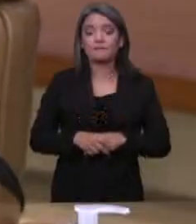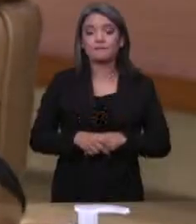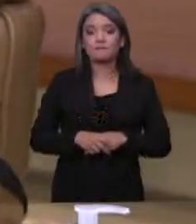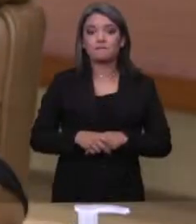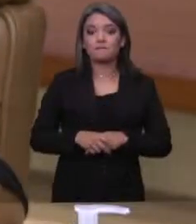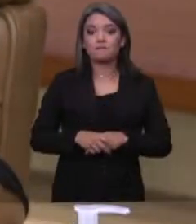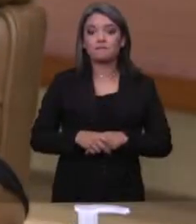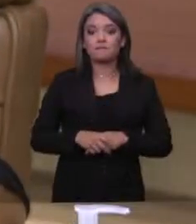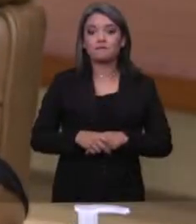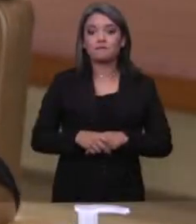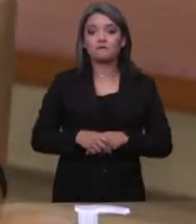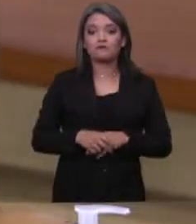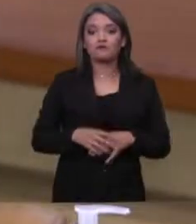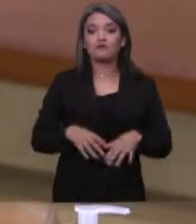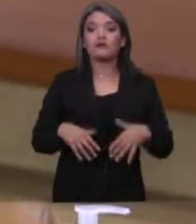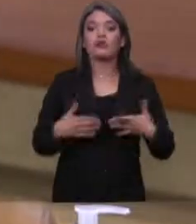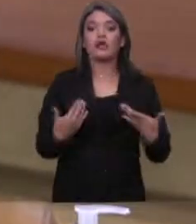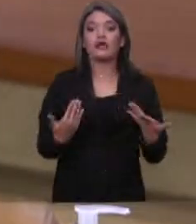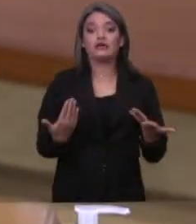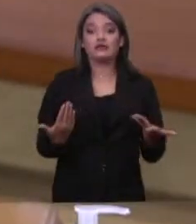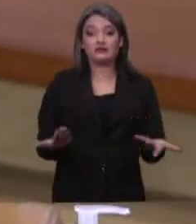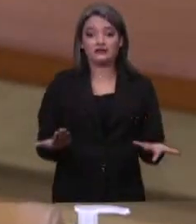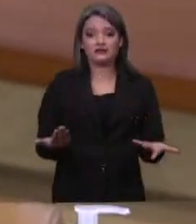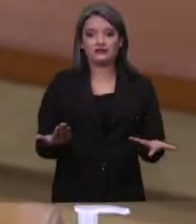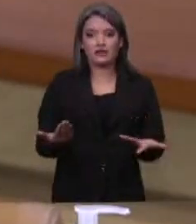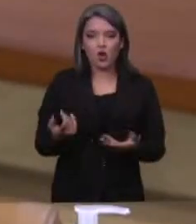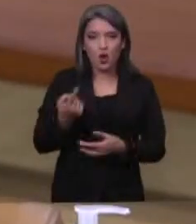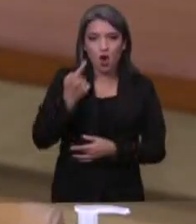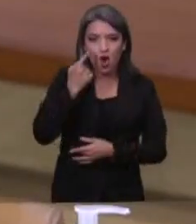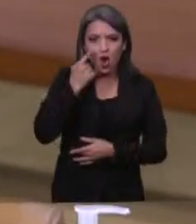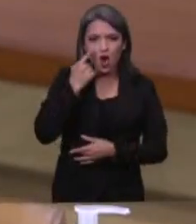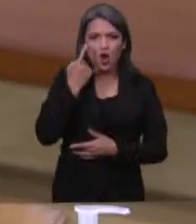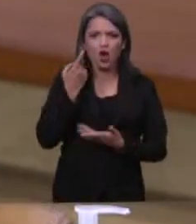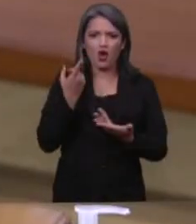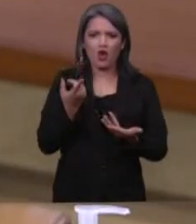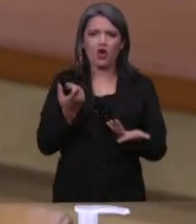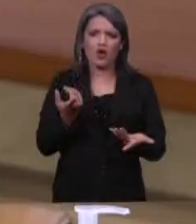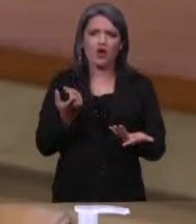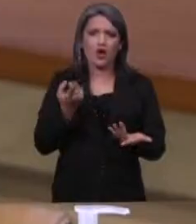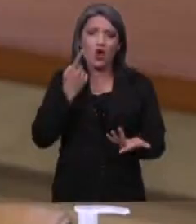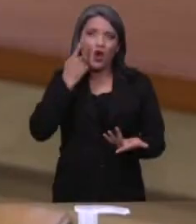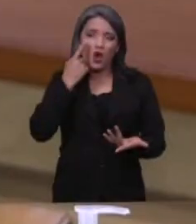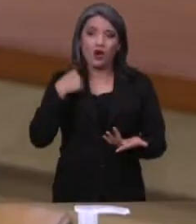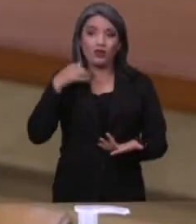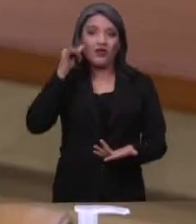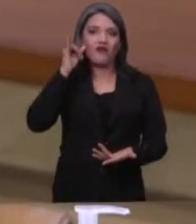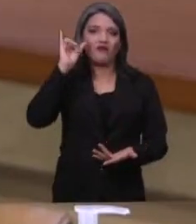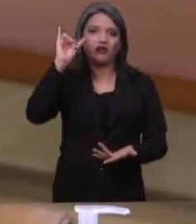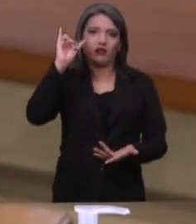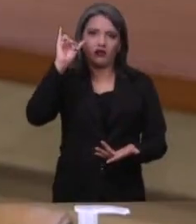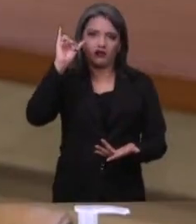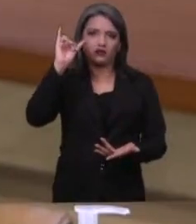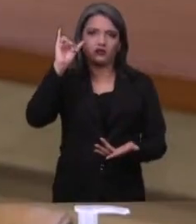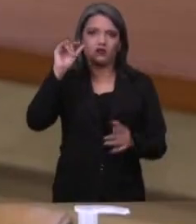Entendo que, nesse contexto, veja só a situação de injustiça com que eu posso me deparar.